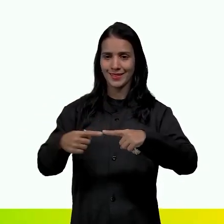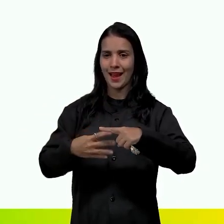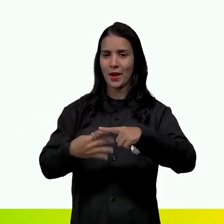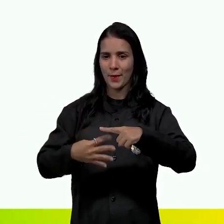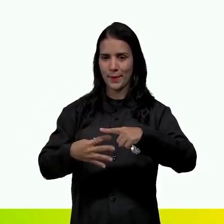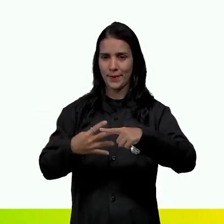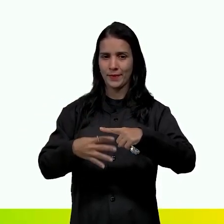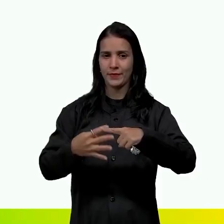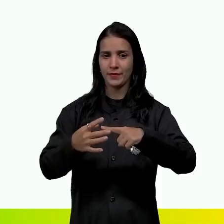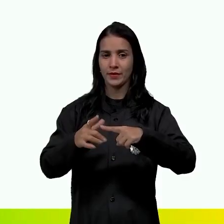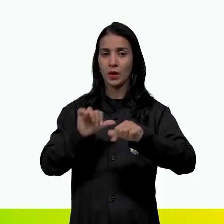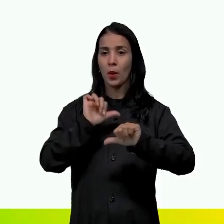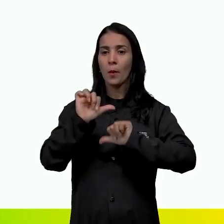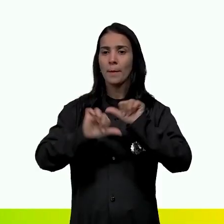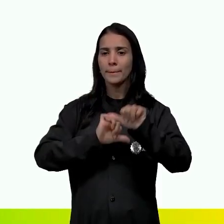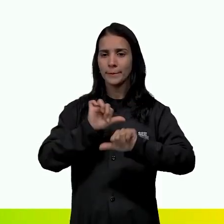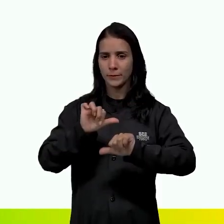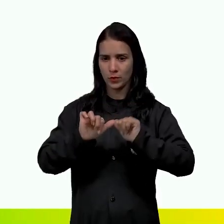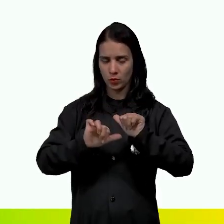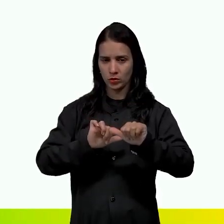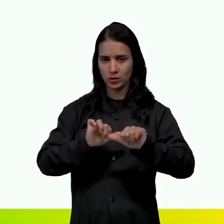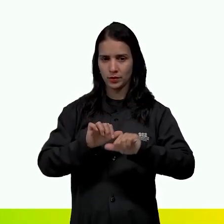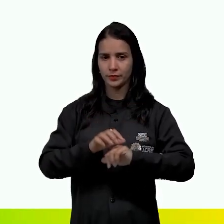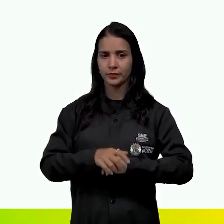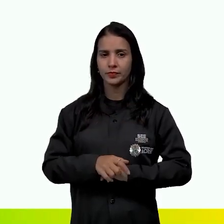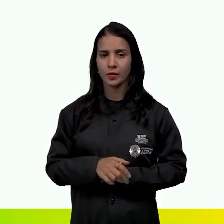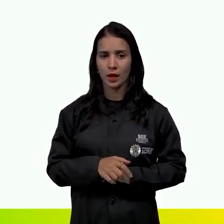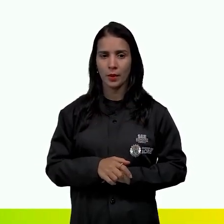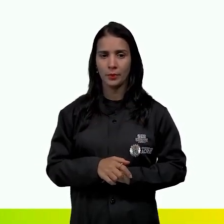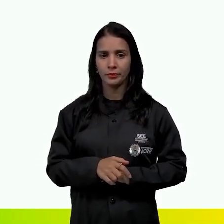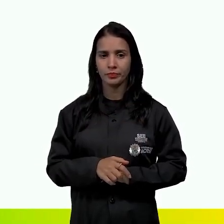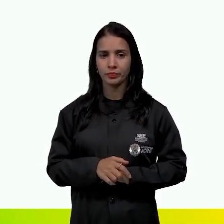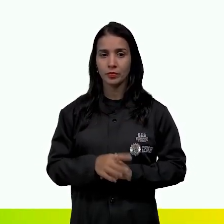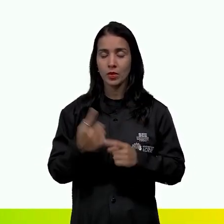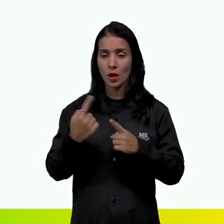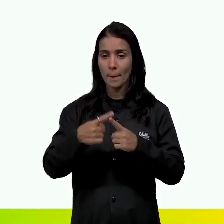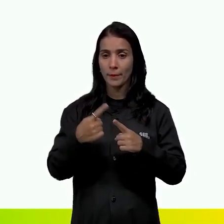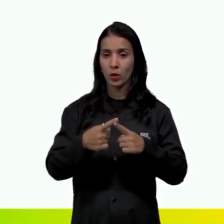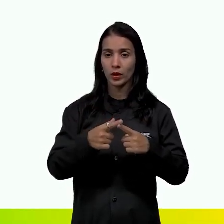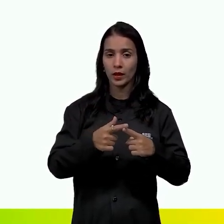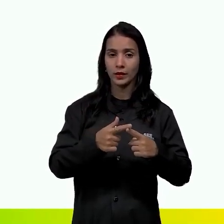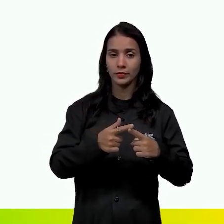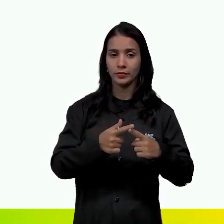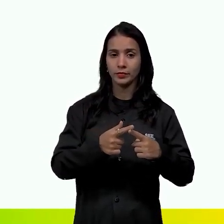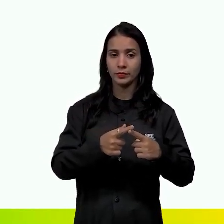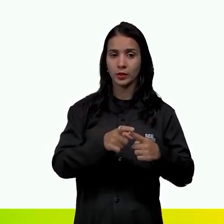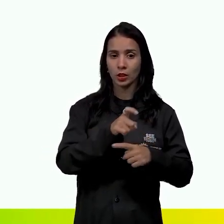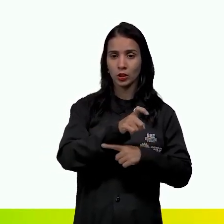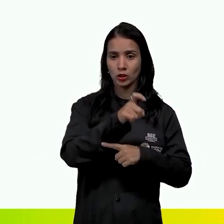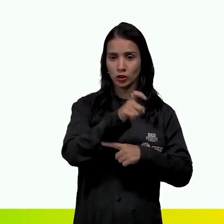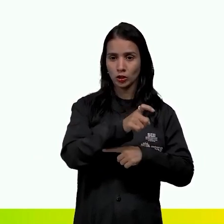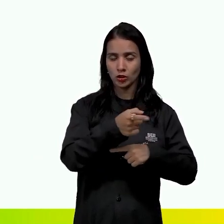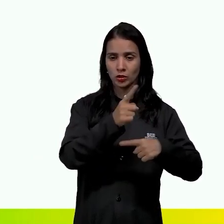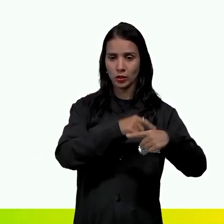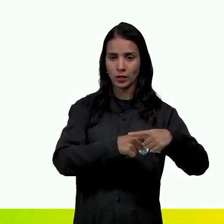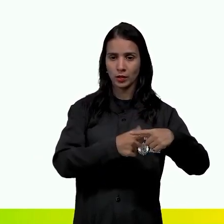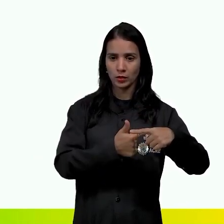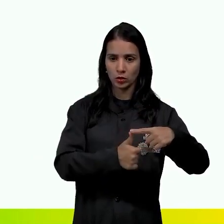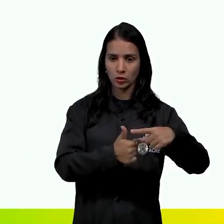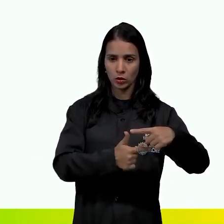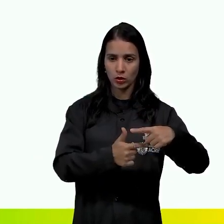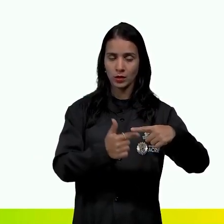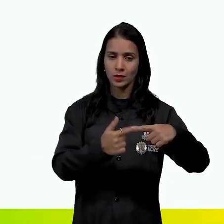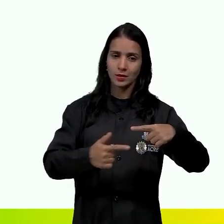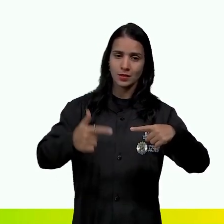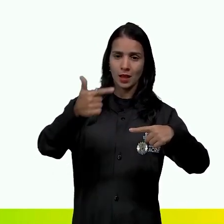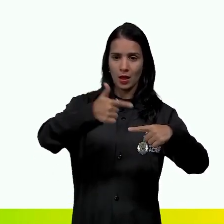ok? Eu já sei o que é, por exemplo, x ao quadrado, está aqui. Então vamos